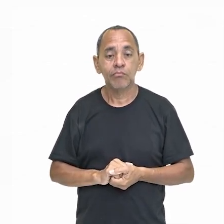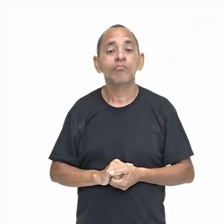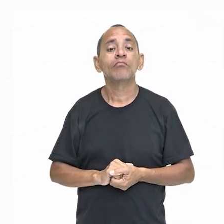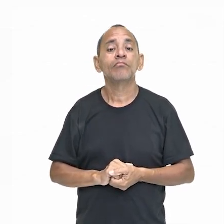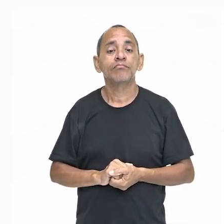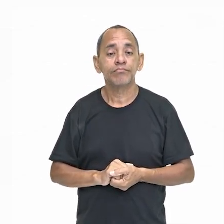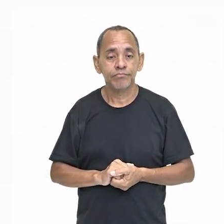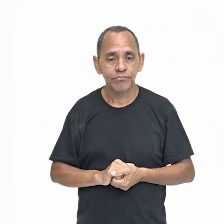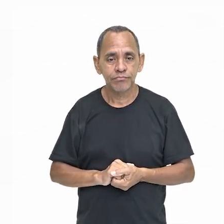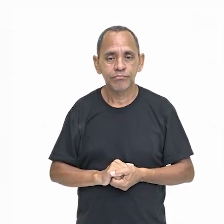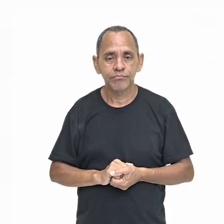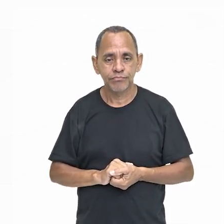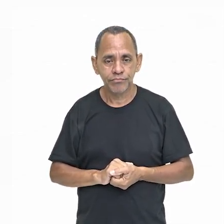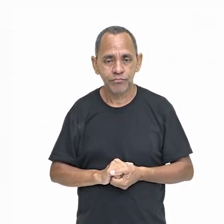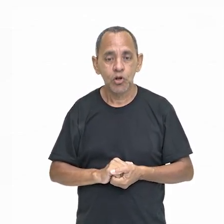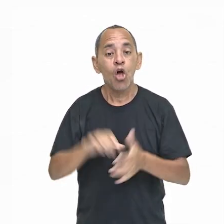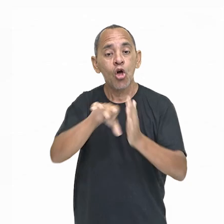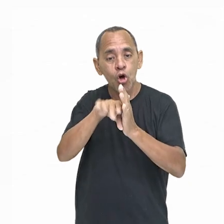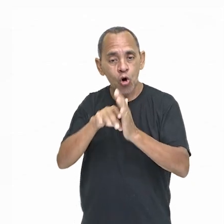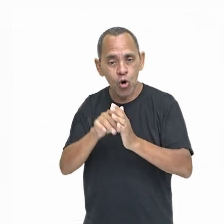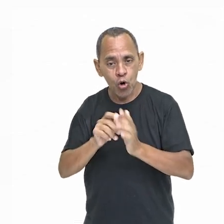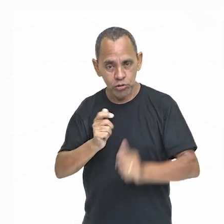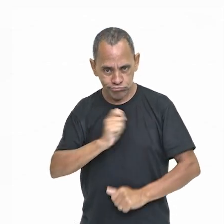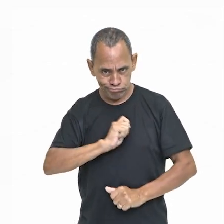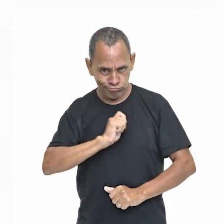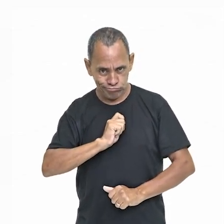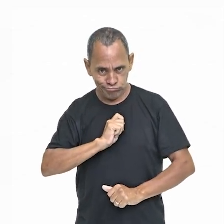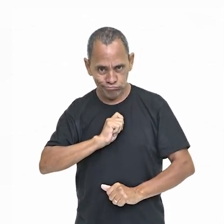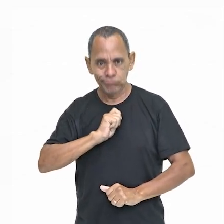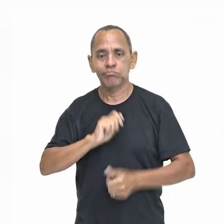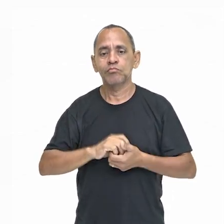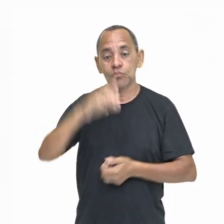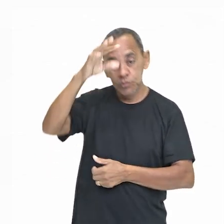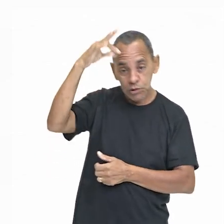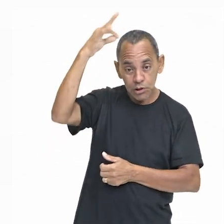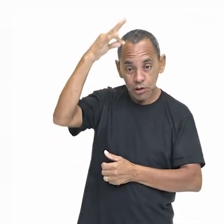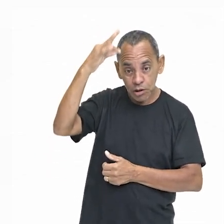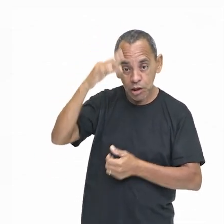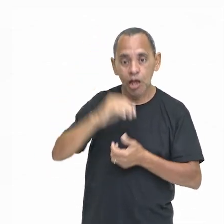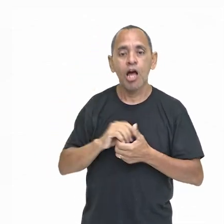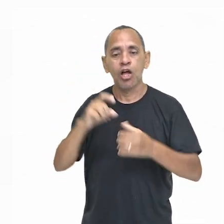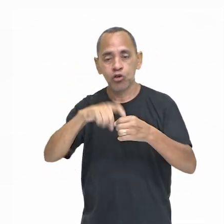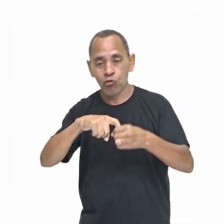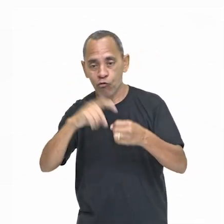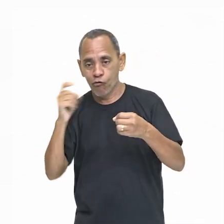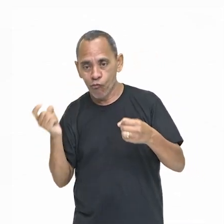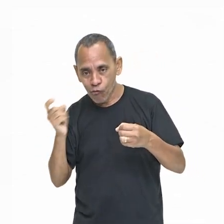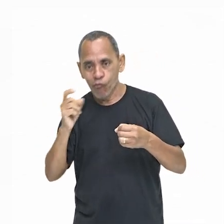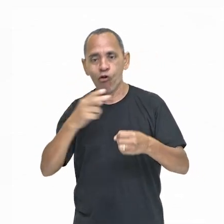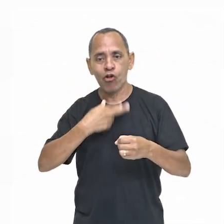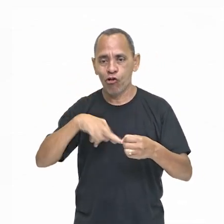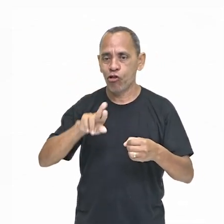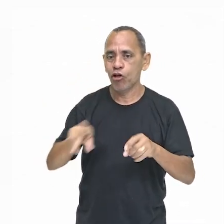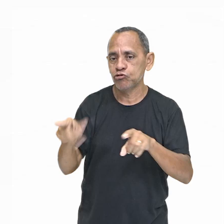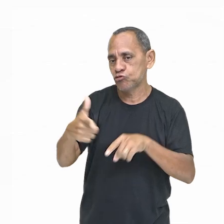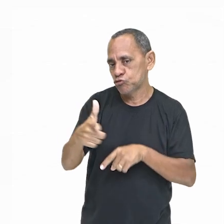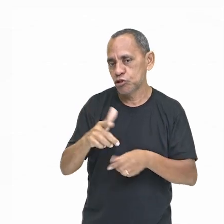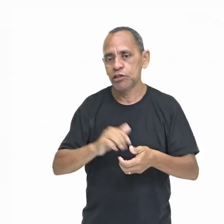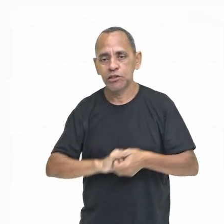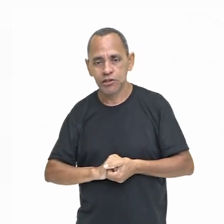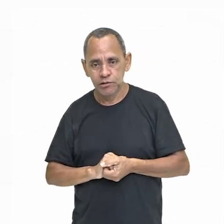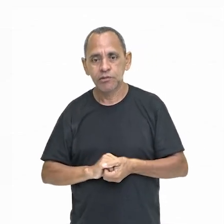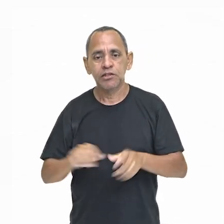concepções antropológicas sobre o sagrado, o profano e os ritos de passagem nas